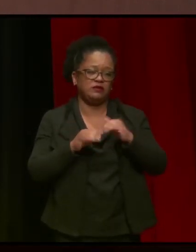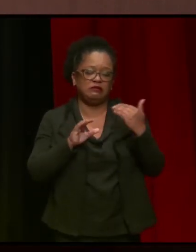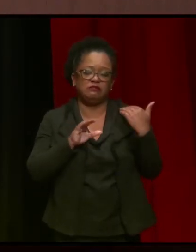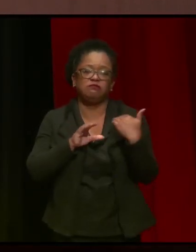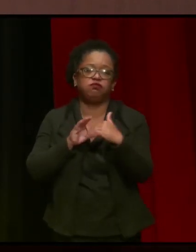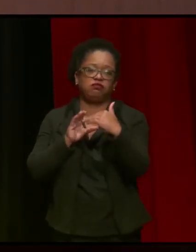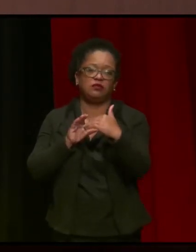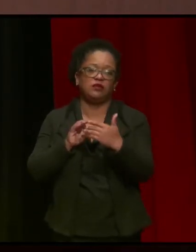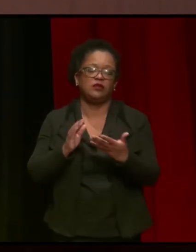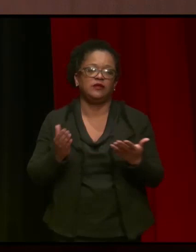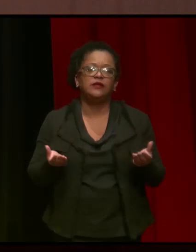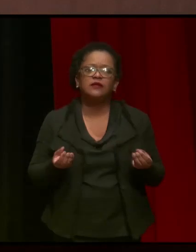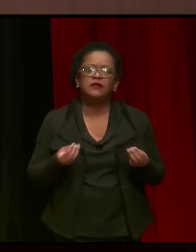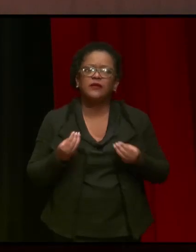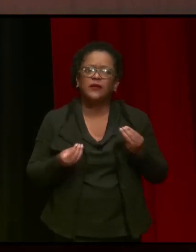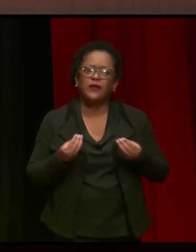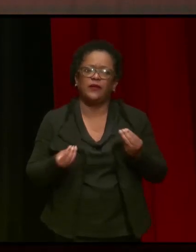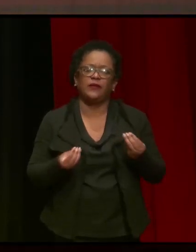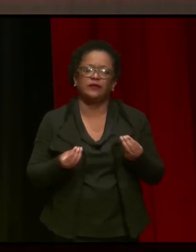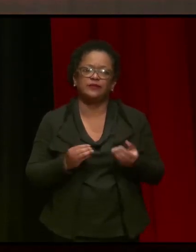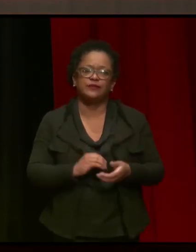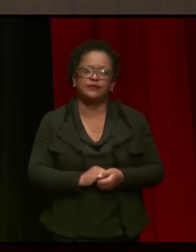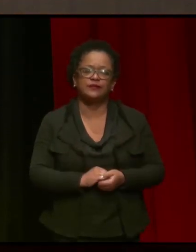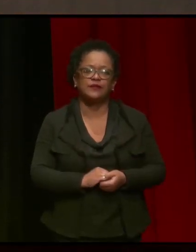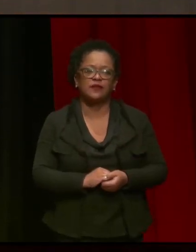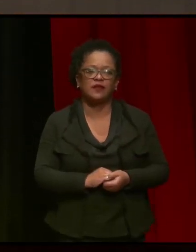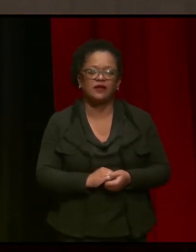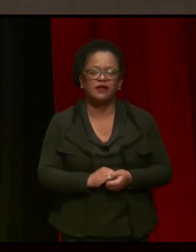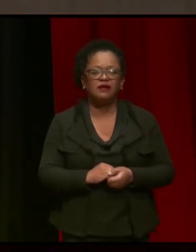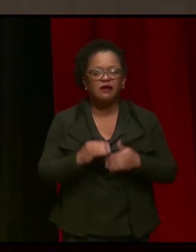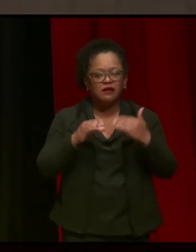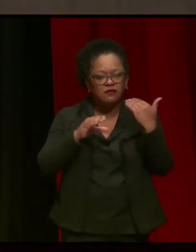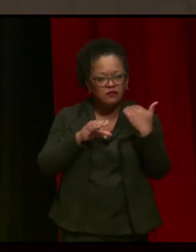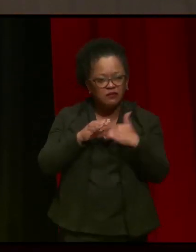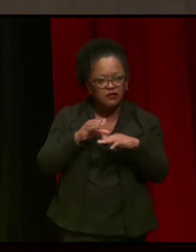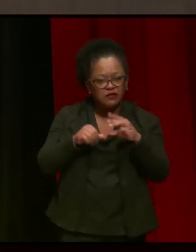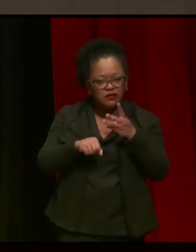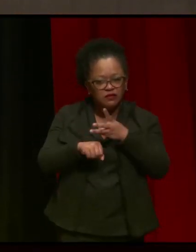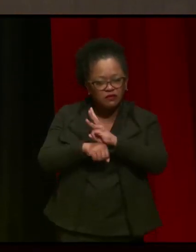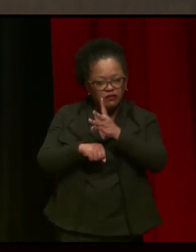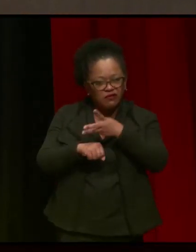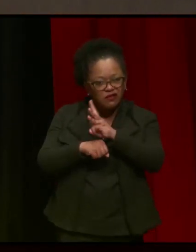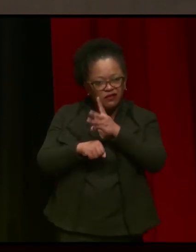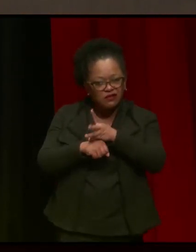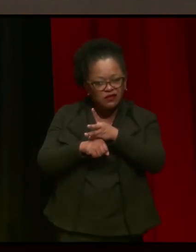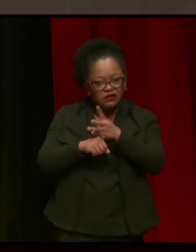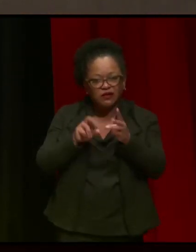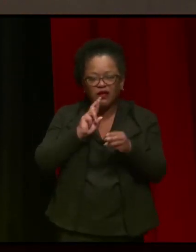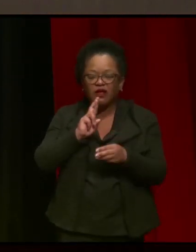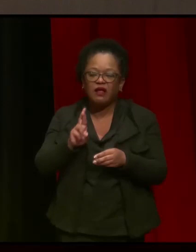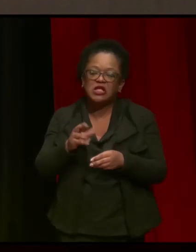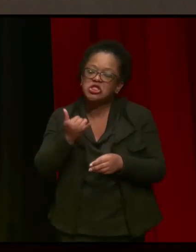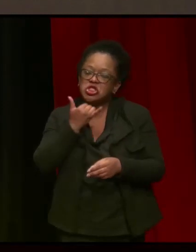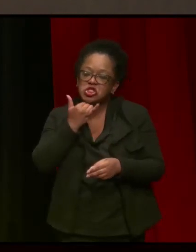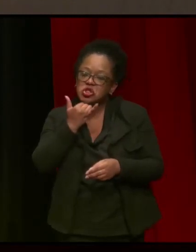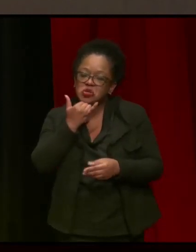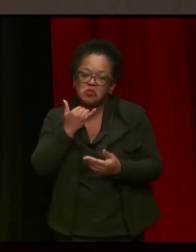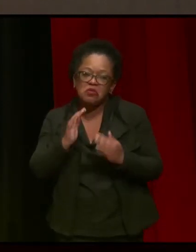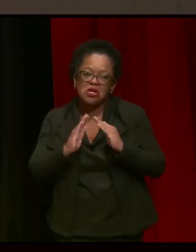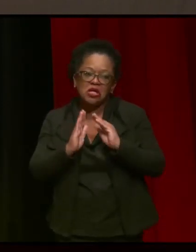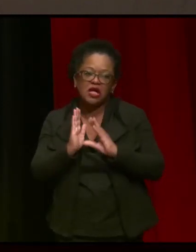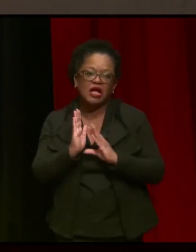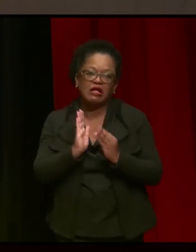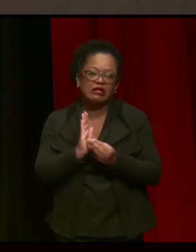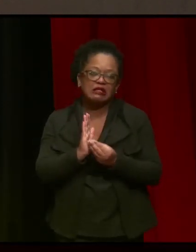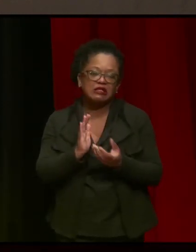Você, numa situação dessa, você não manda uma mensagem de áudio, gente. Você não liga nem pelo telefone para